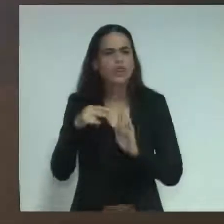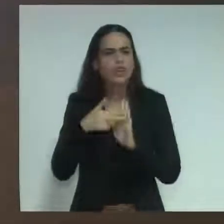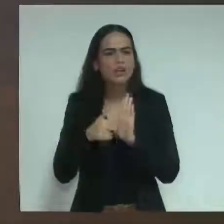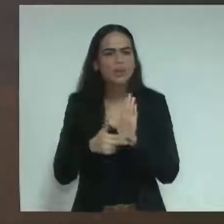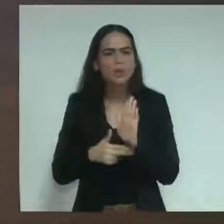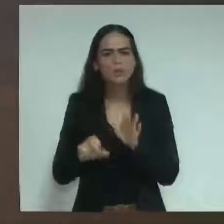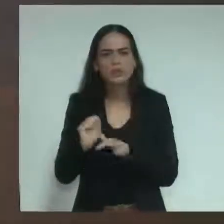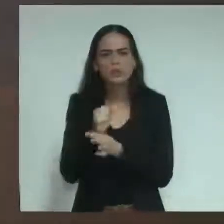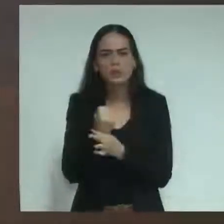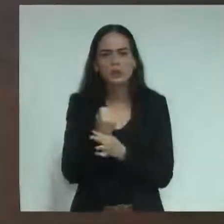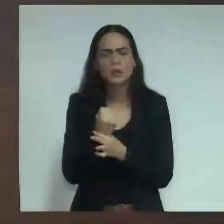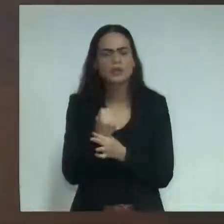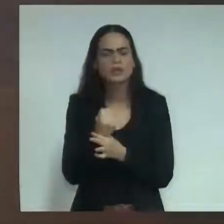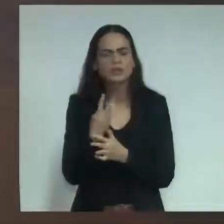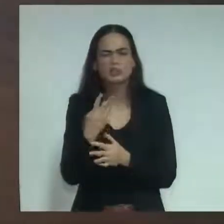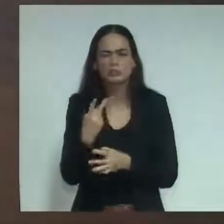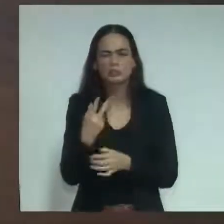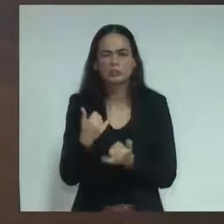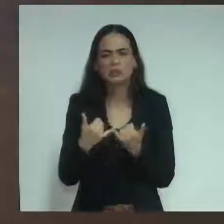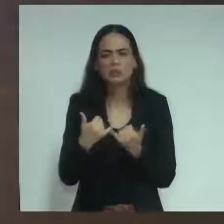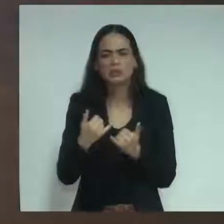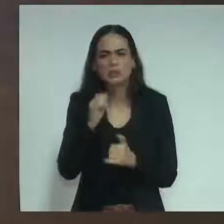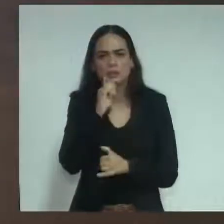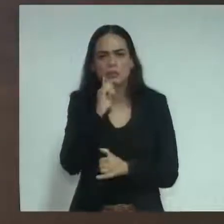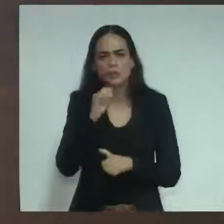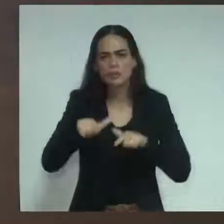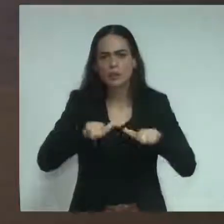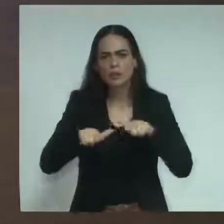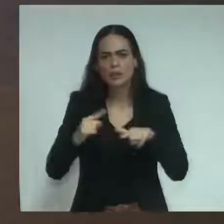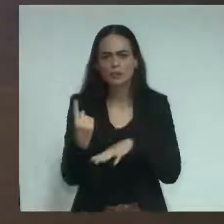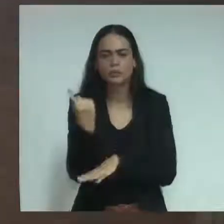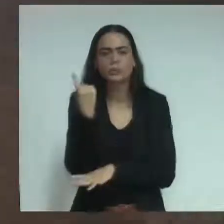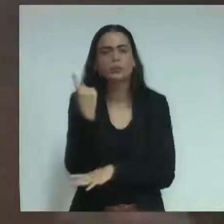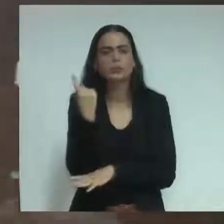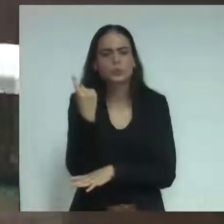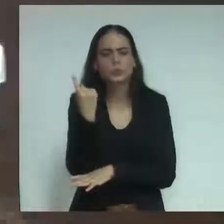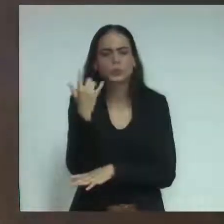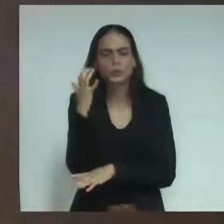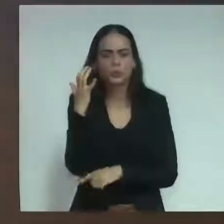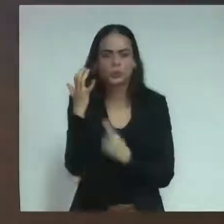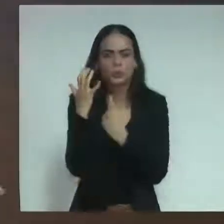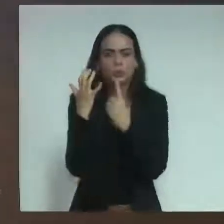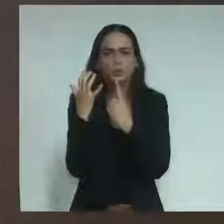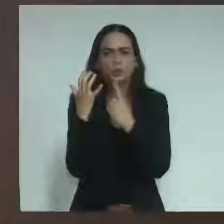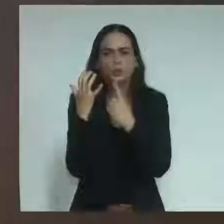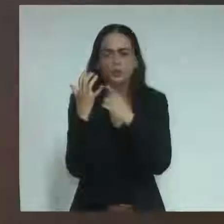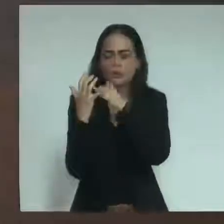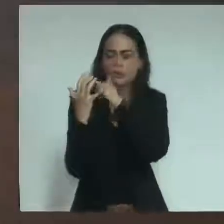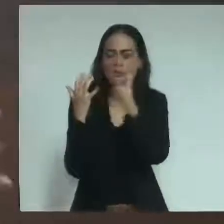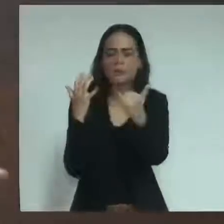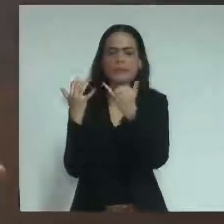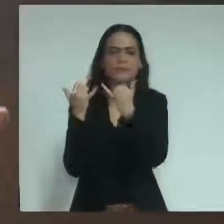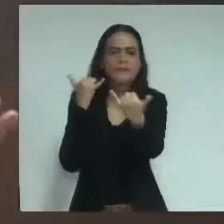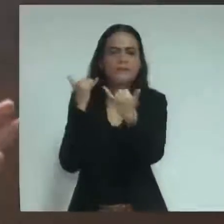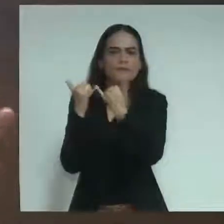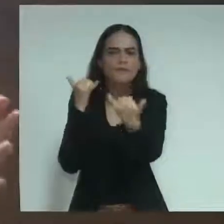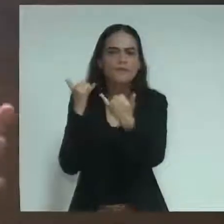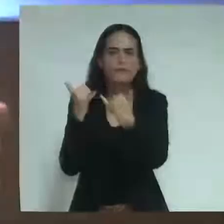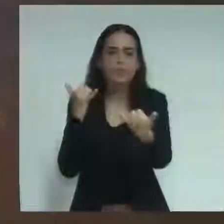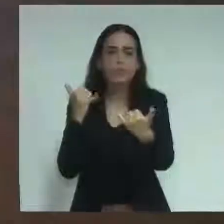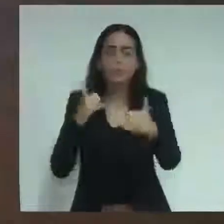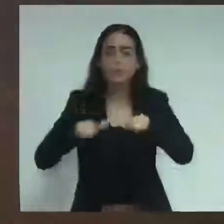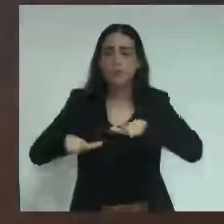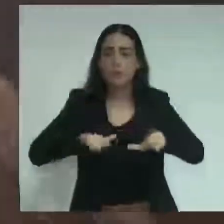altura, utilização de material próximo de material elétrico, enfim, não é um